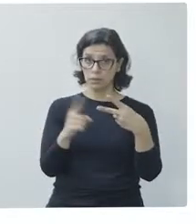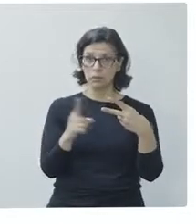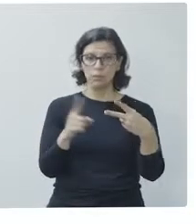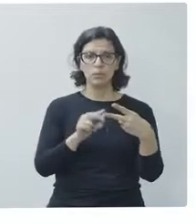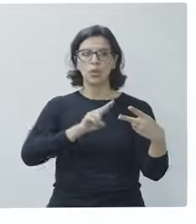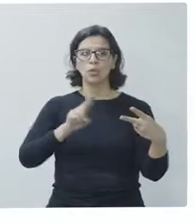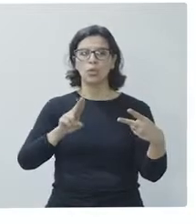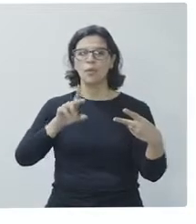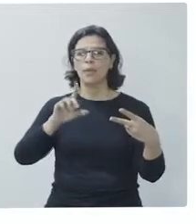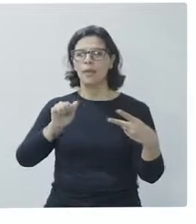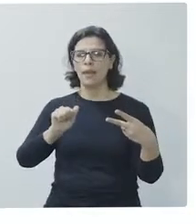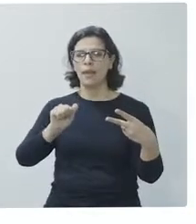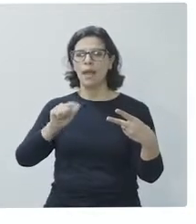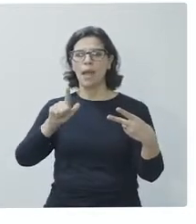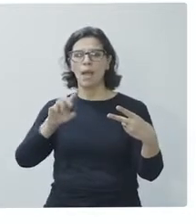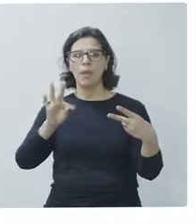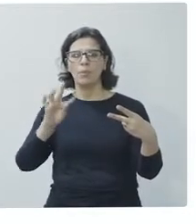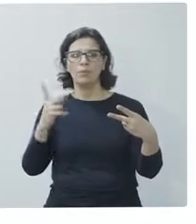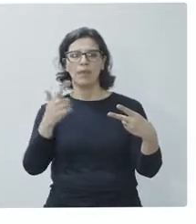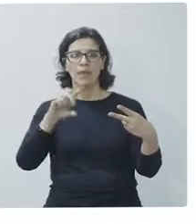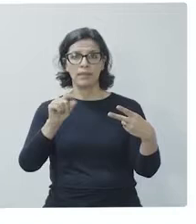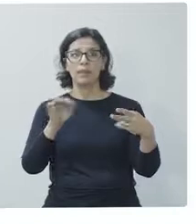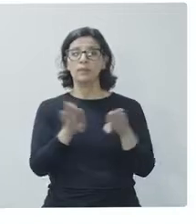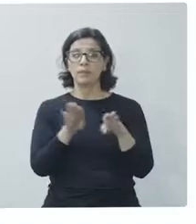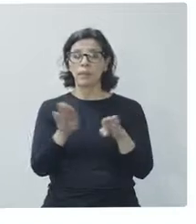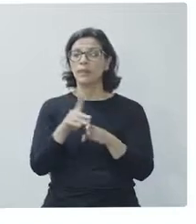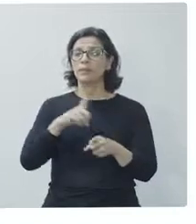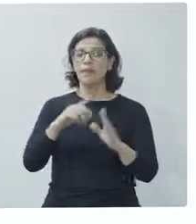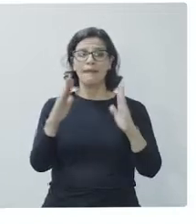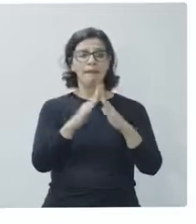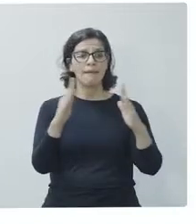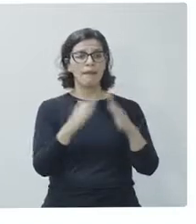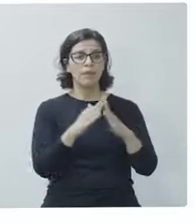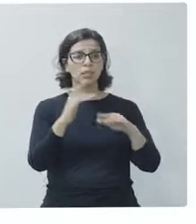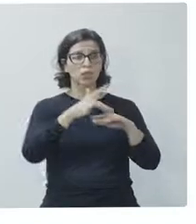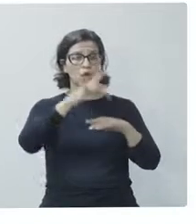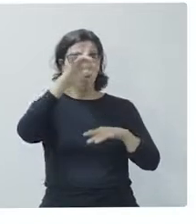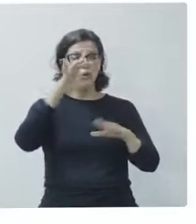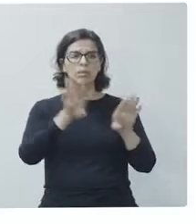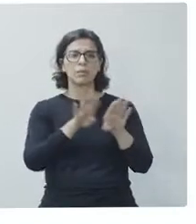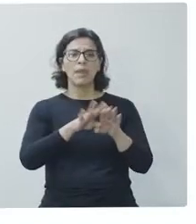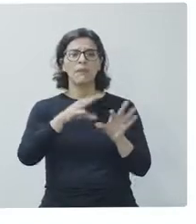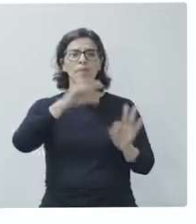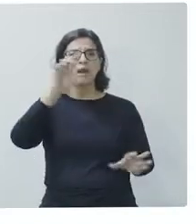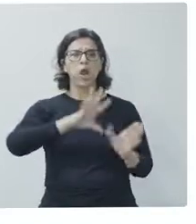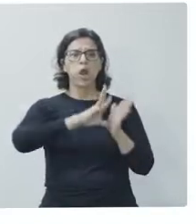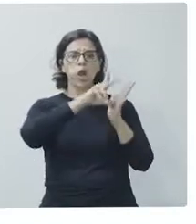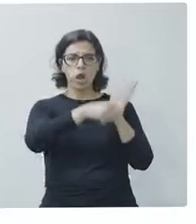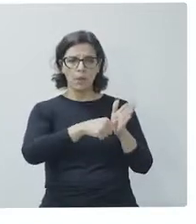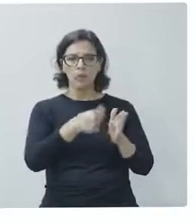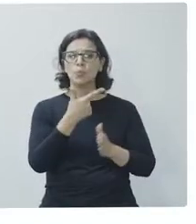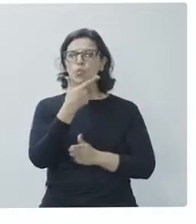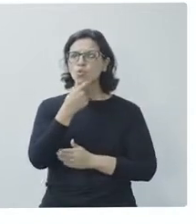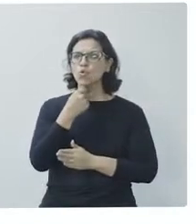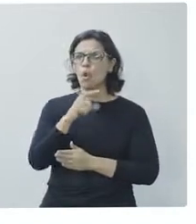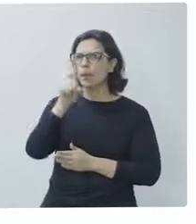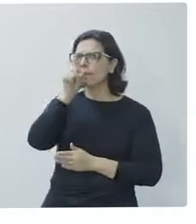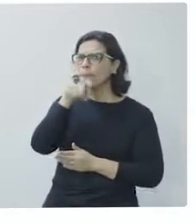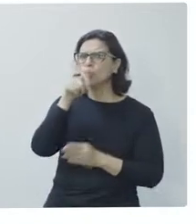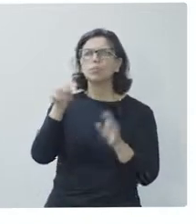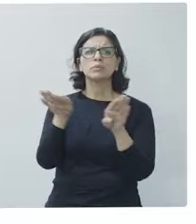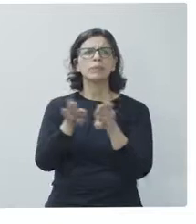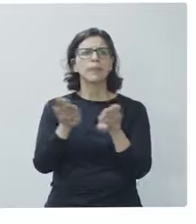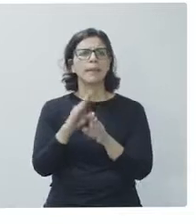A segunda, cujo nome era Altena, tivera sua casa, seu ouro e sua varinha roubados por um